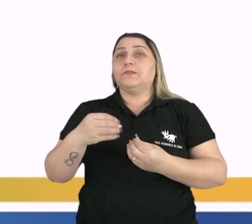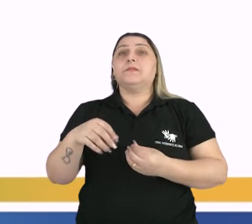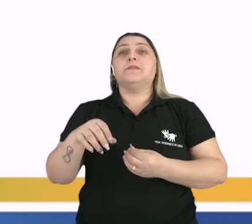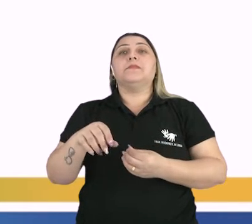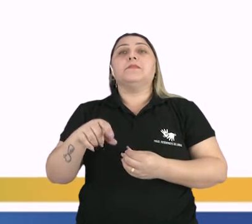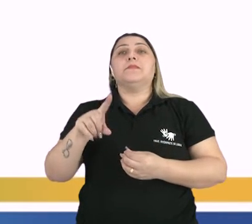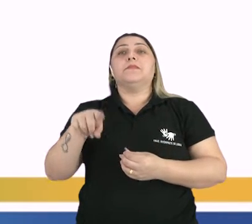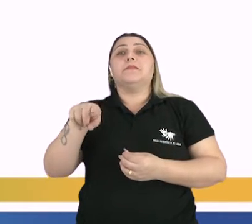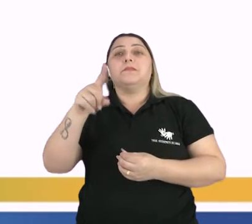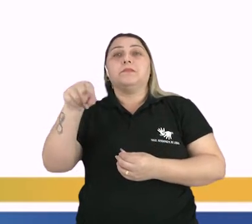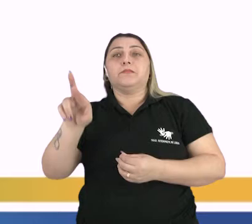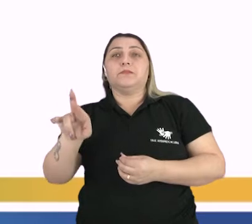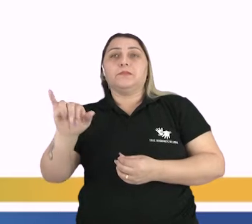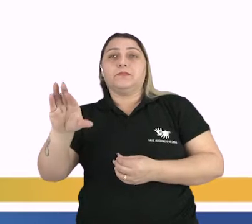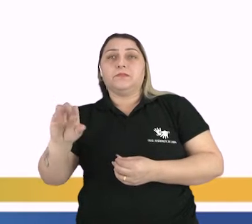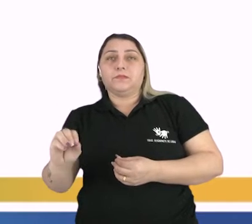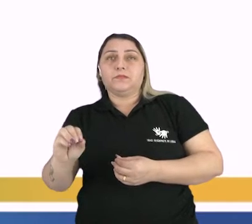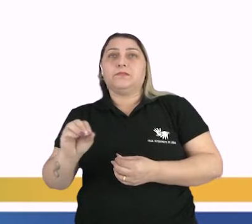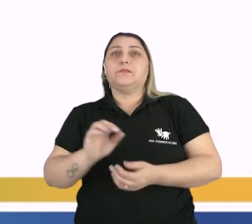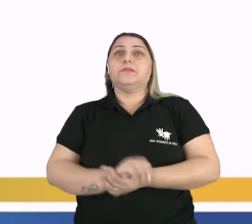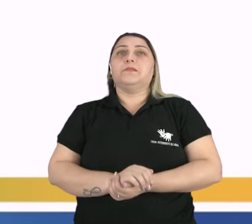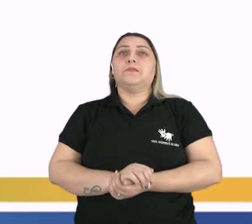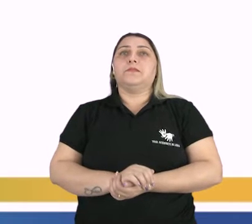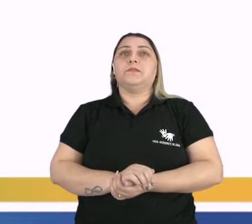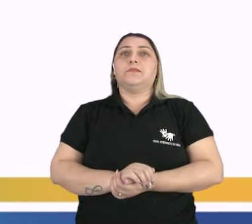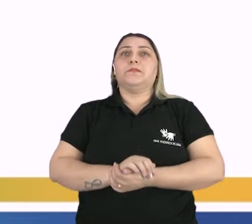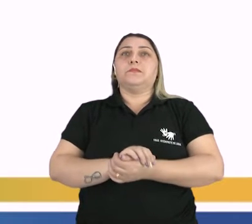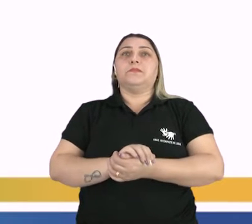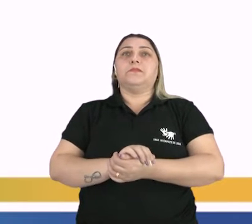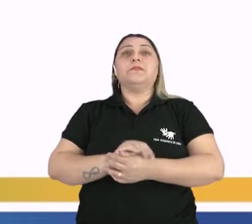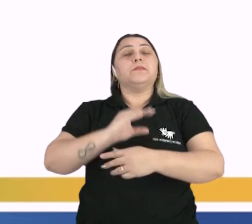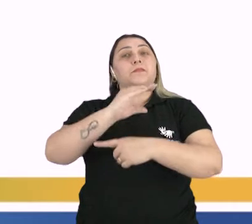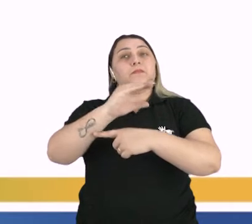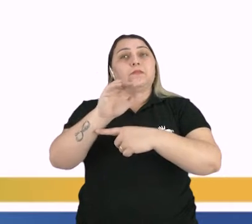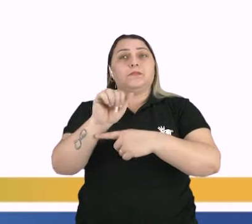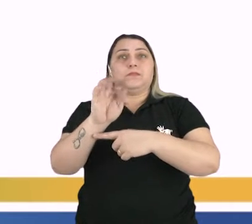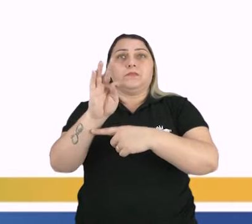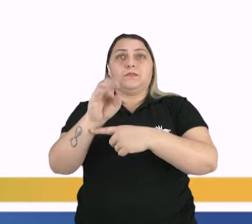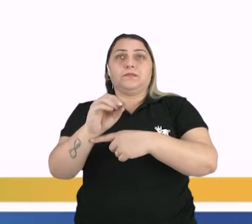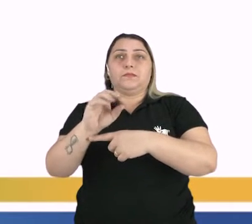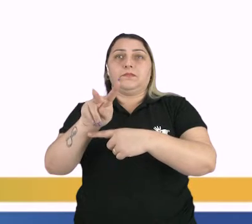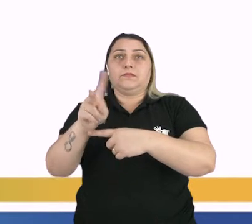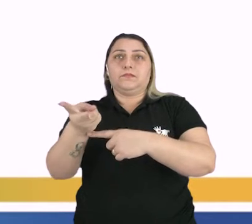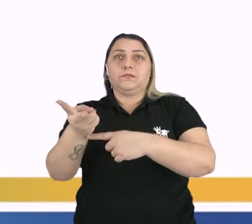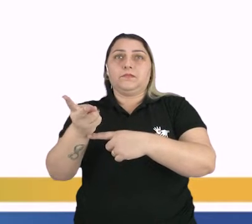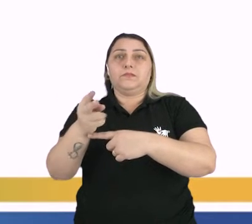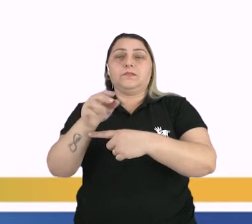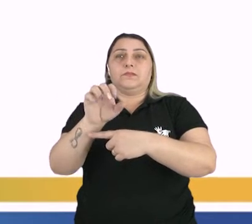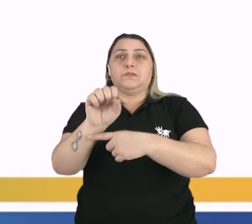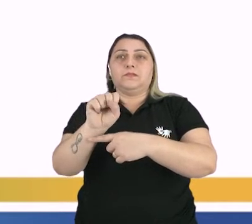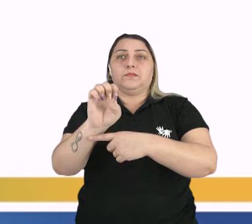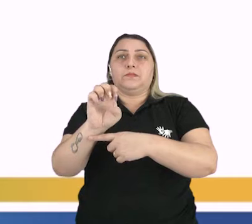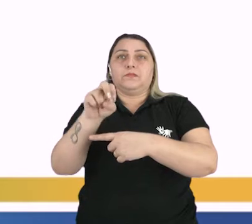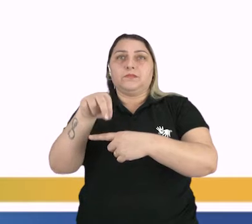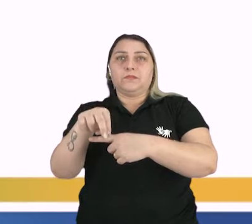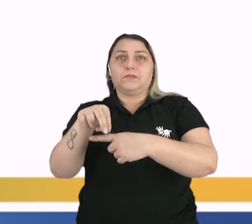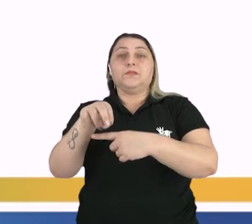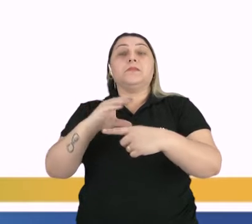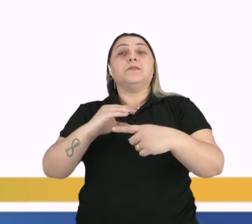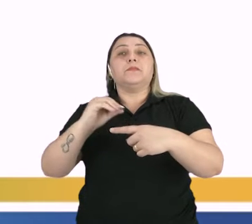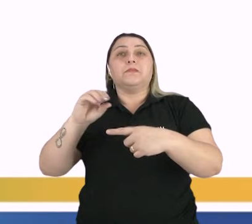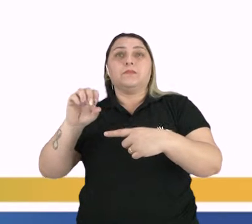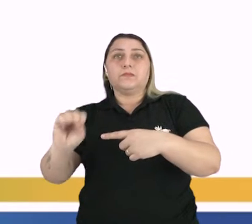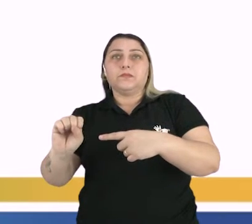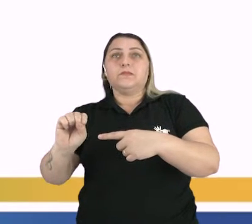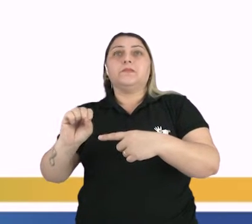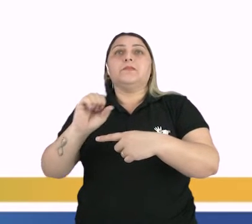né, dessa circunferência ou do ciclo trigonométrico é 1, então o seno se reduz ao cateto oposto e